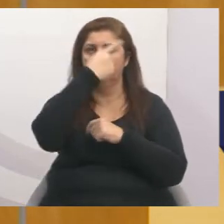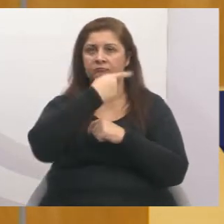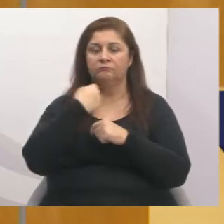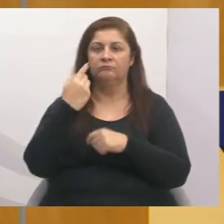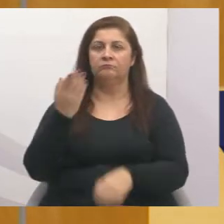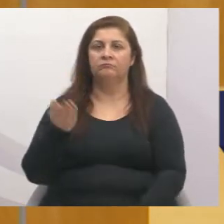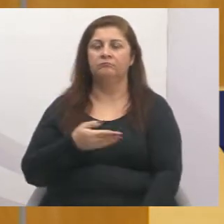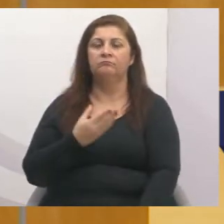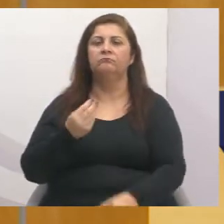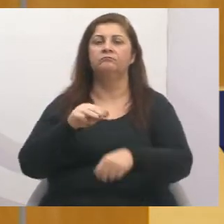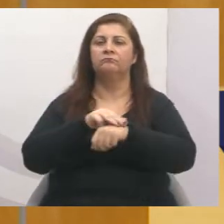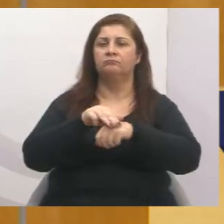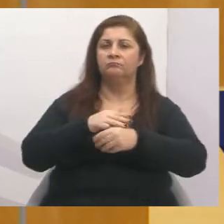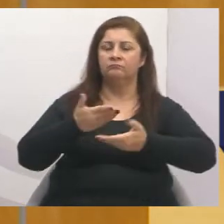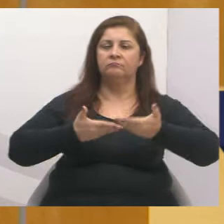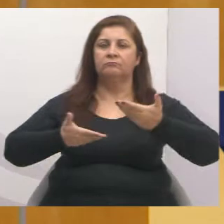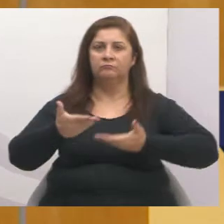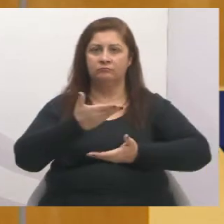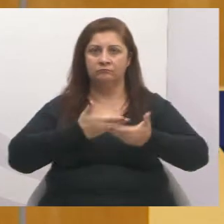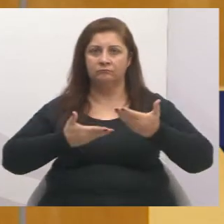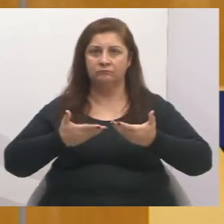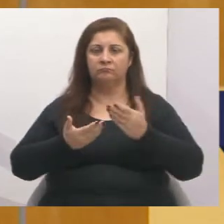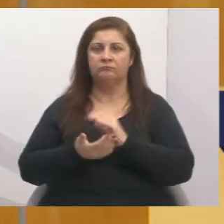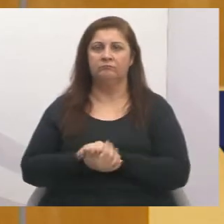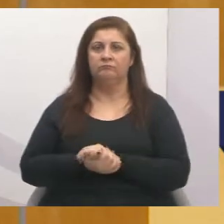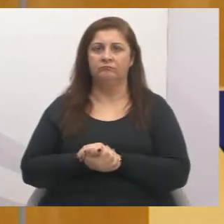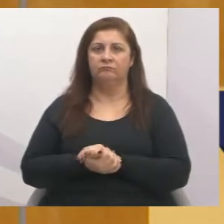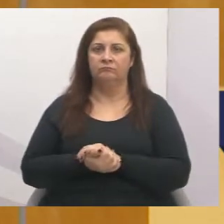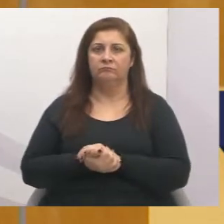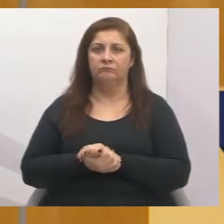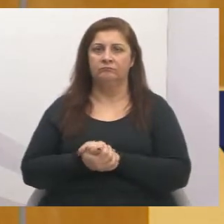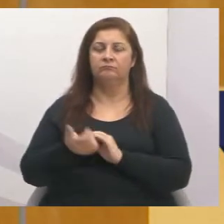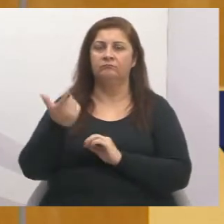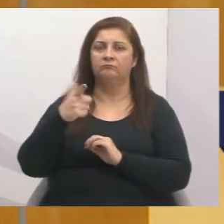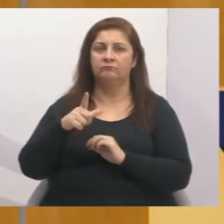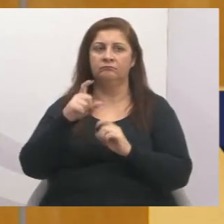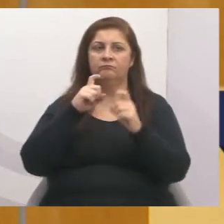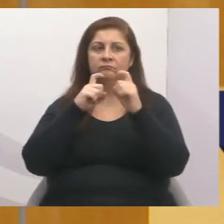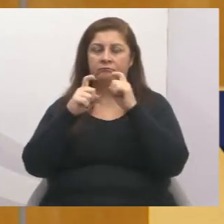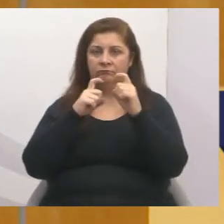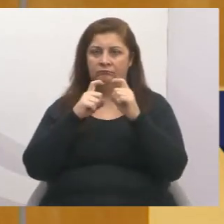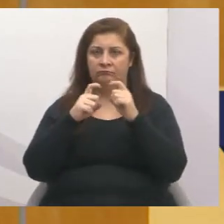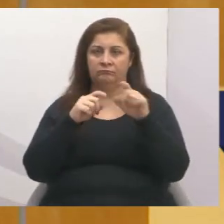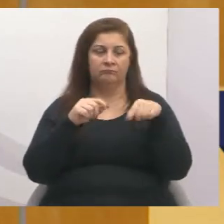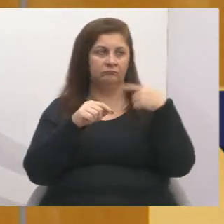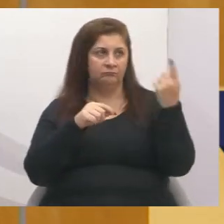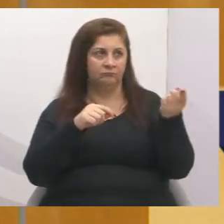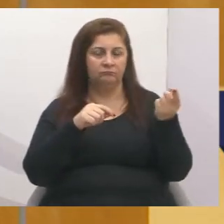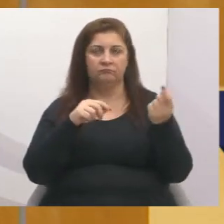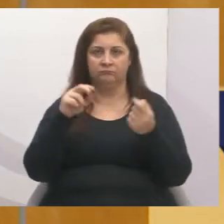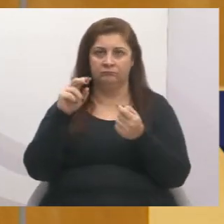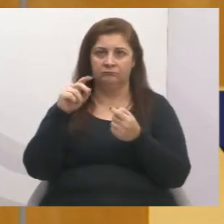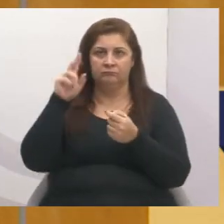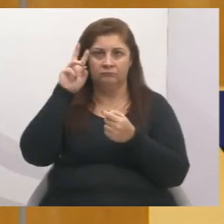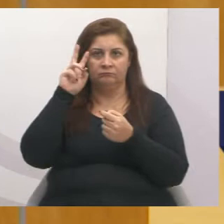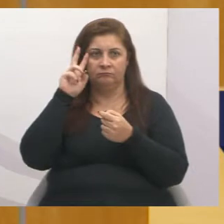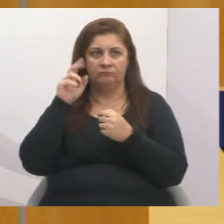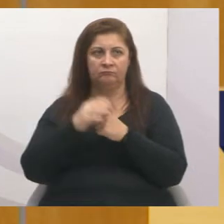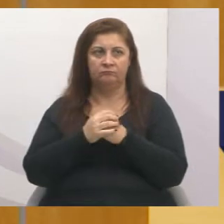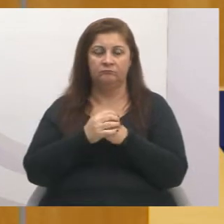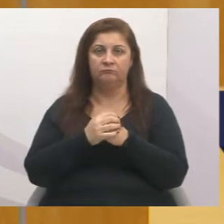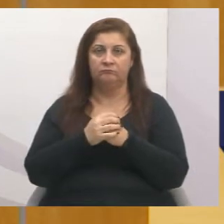bastante conversa, bastante diálogo. Já fizemos outra reunião depois da audiência pública de segunda-feira, uma reunião que